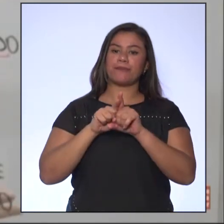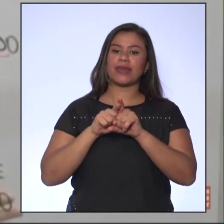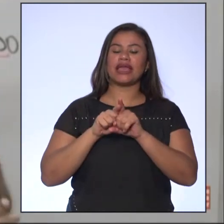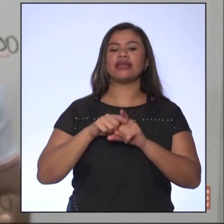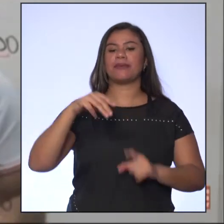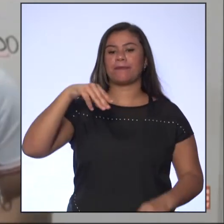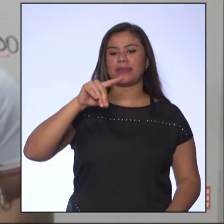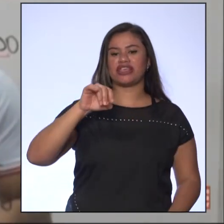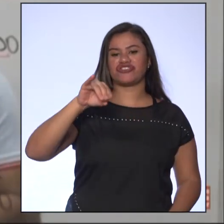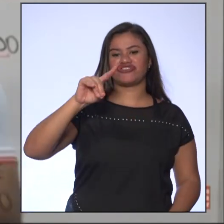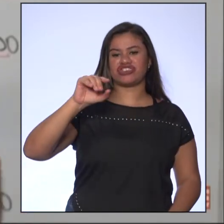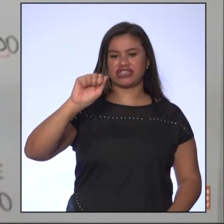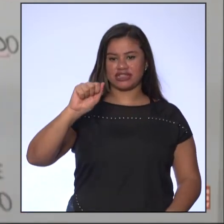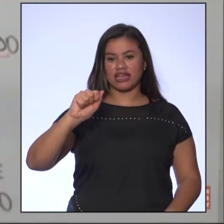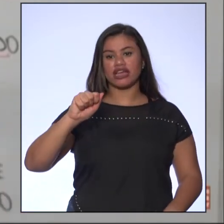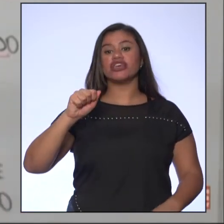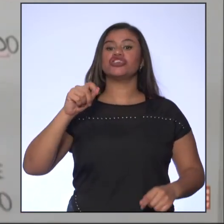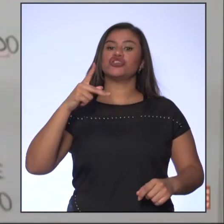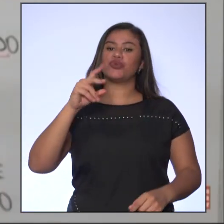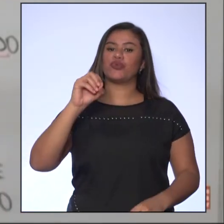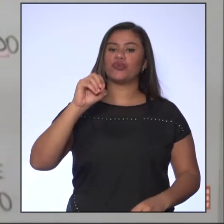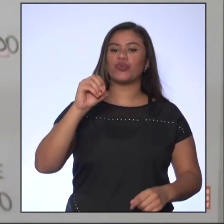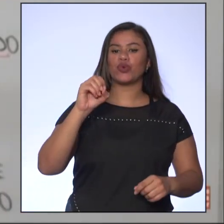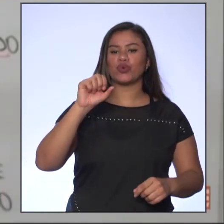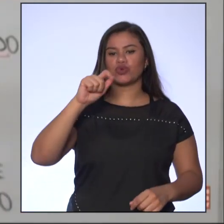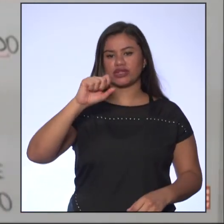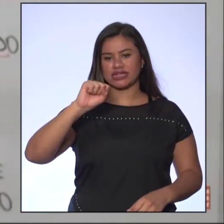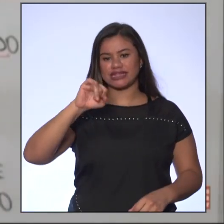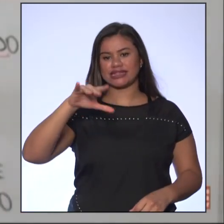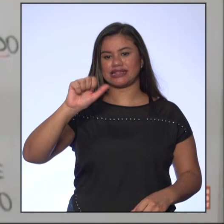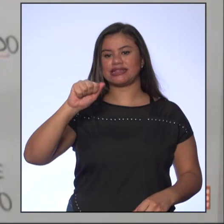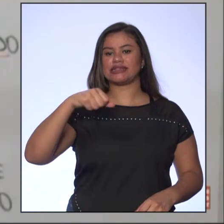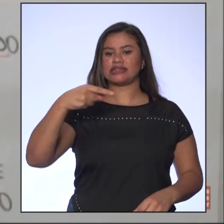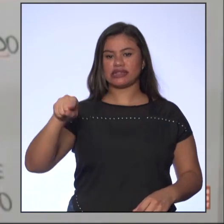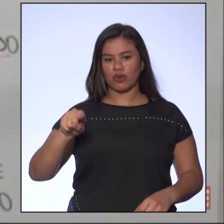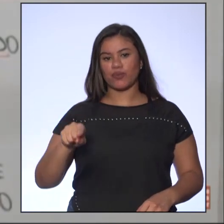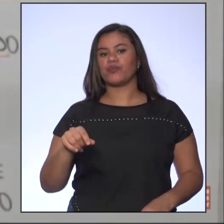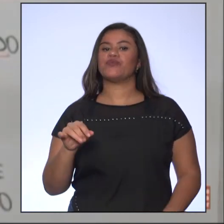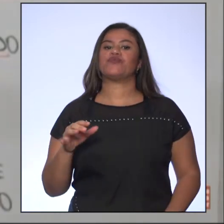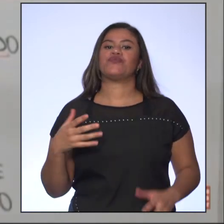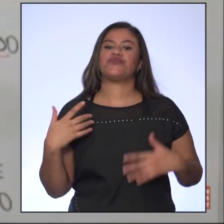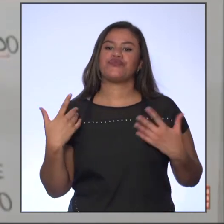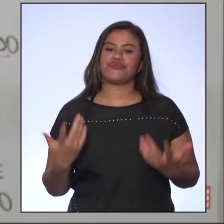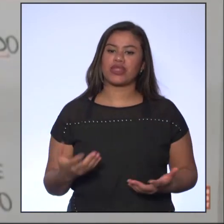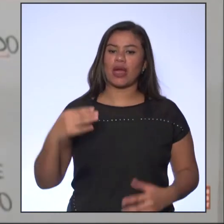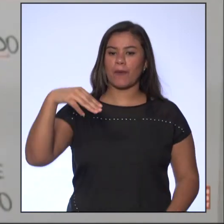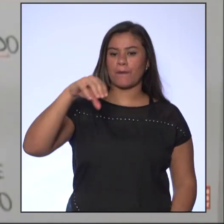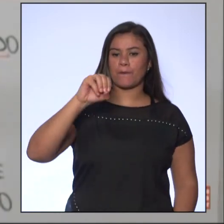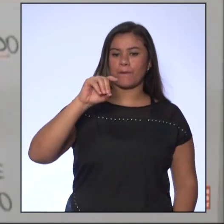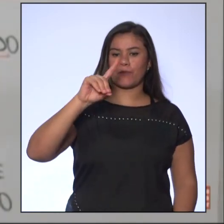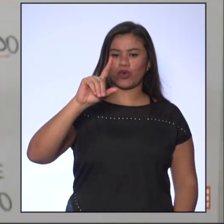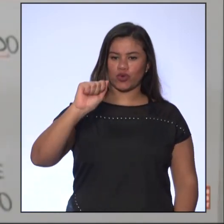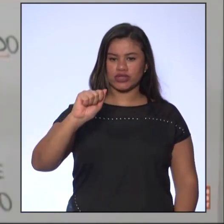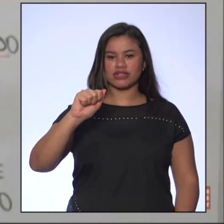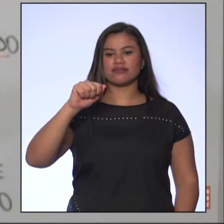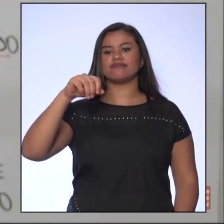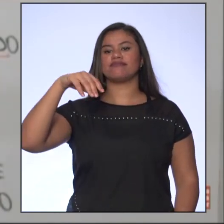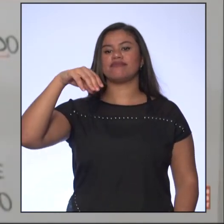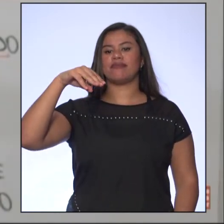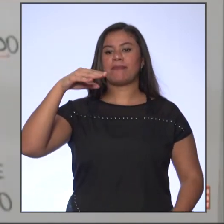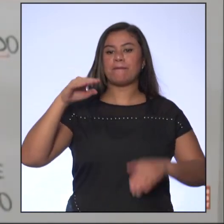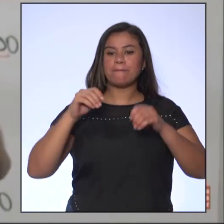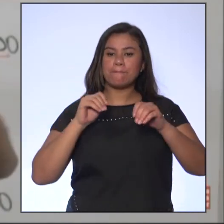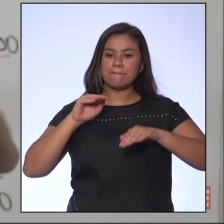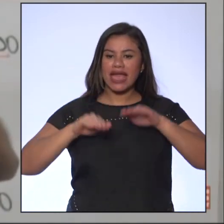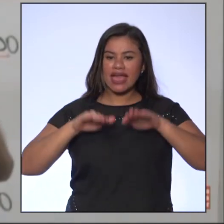eu esqueci. Quais são as medidas de posição? Medidas de posição são moda, média e mediana.